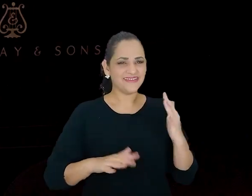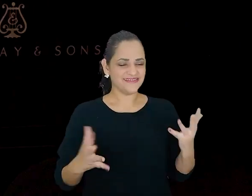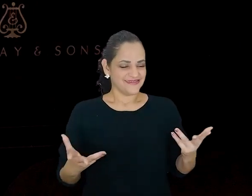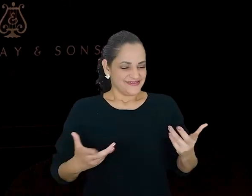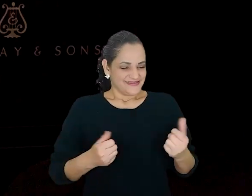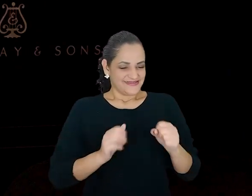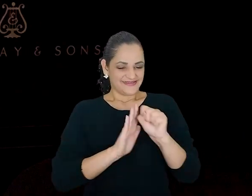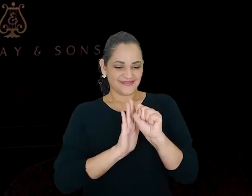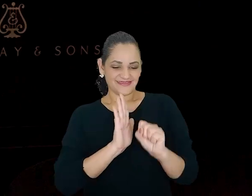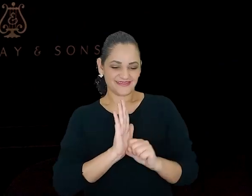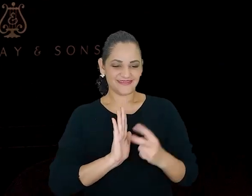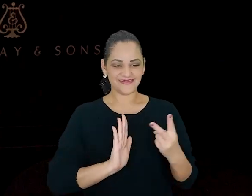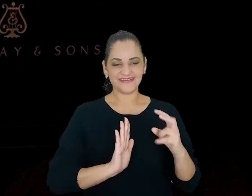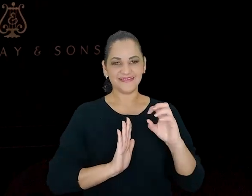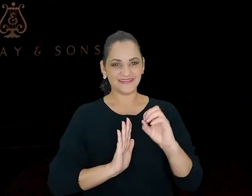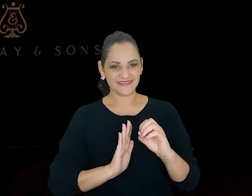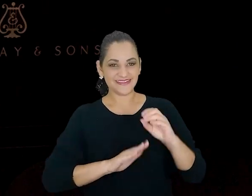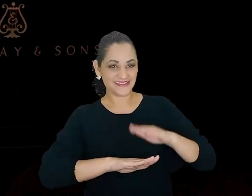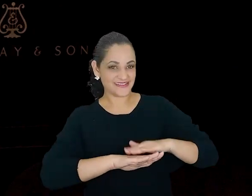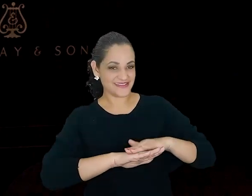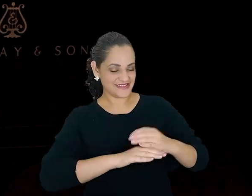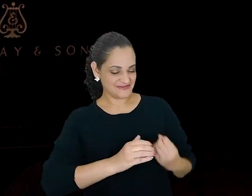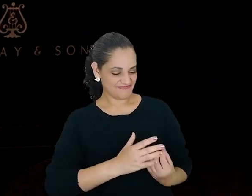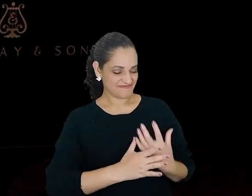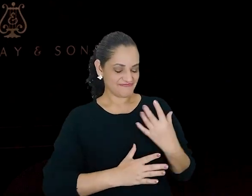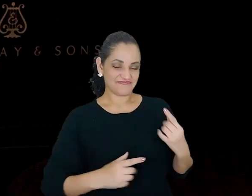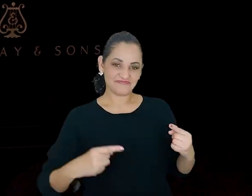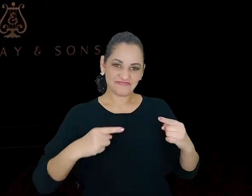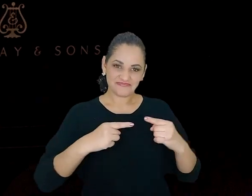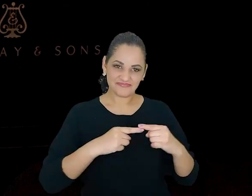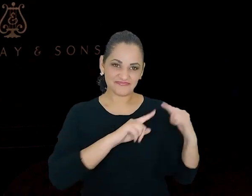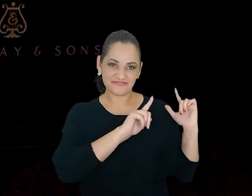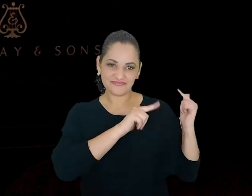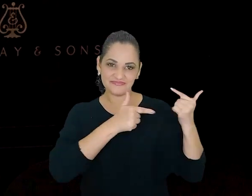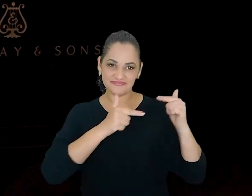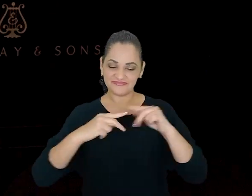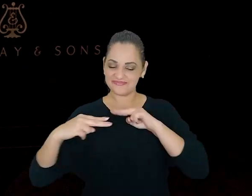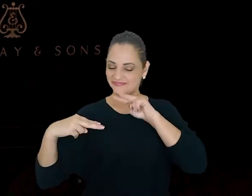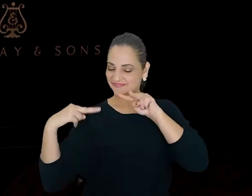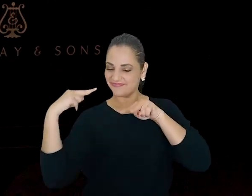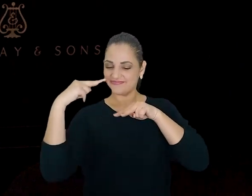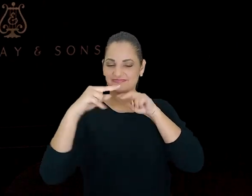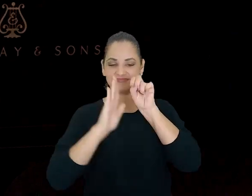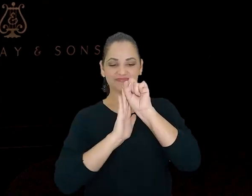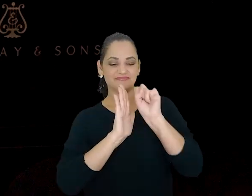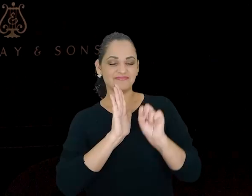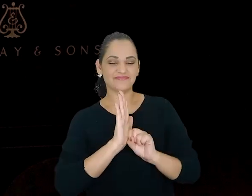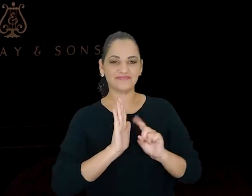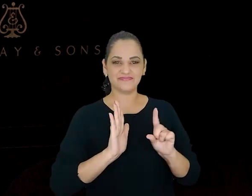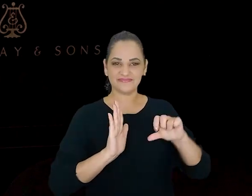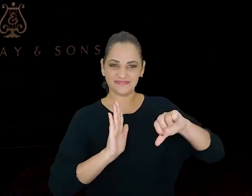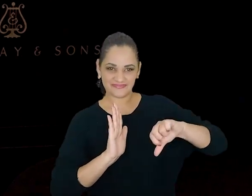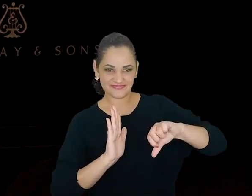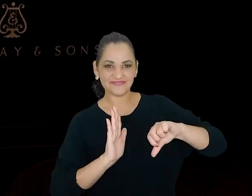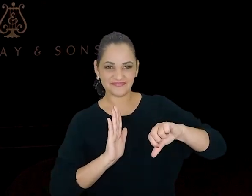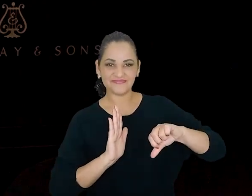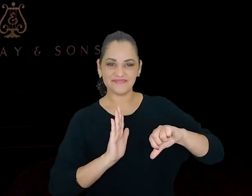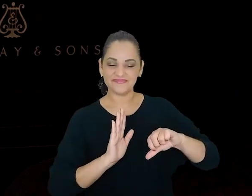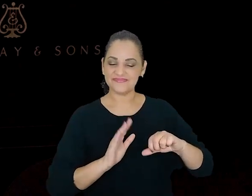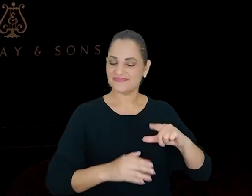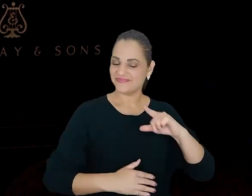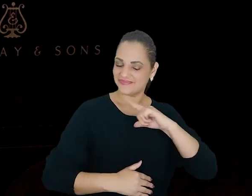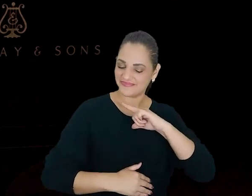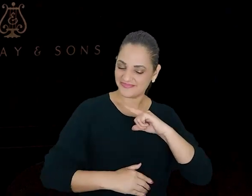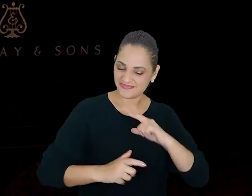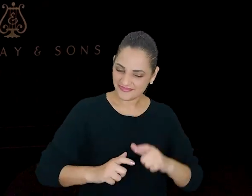XX, suas composições estão ancoradas na tradição romântica do século XIX, mesmo que